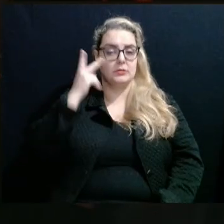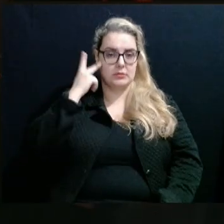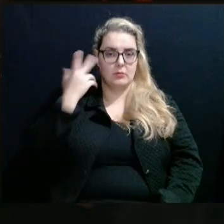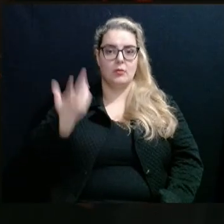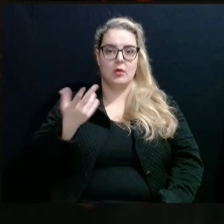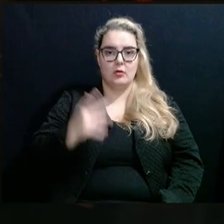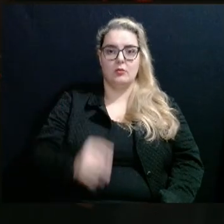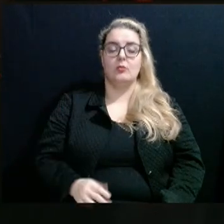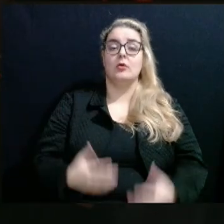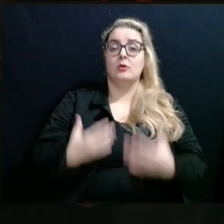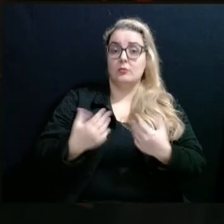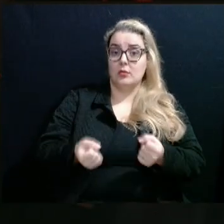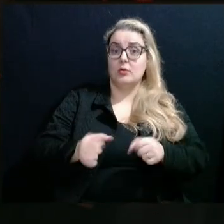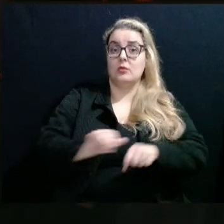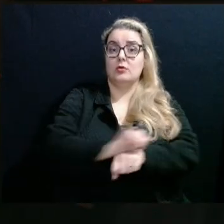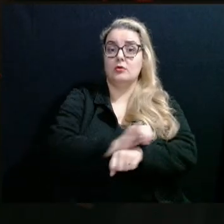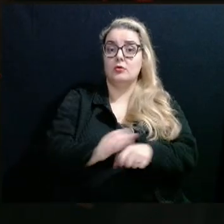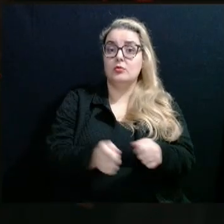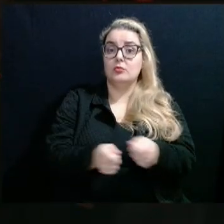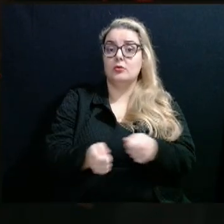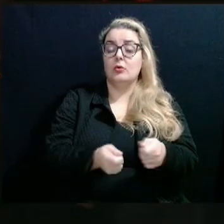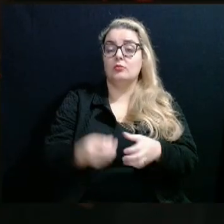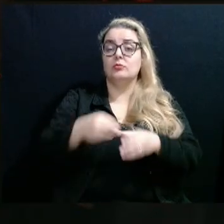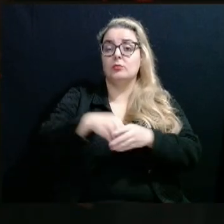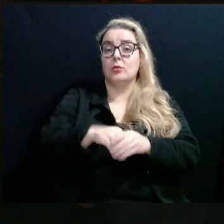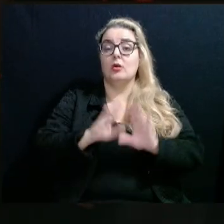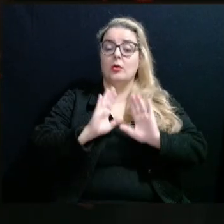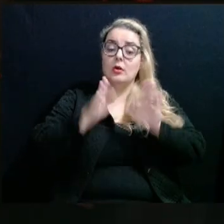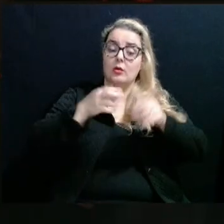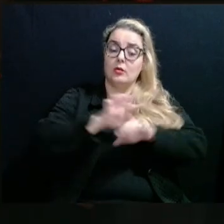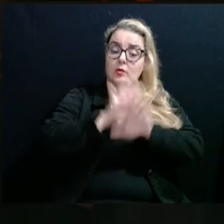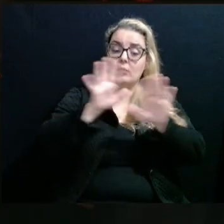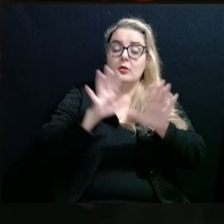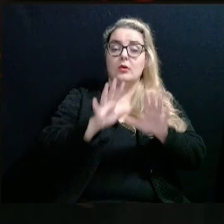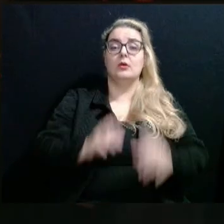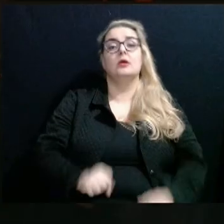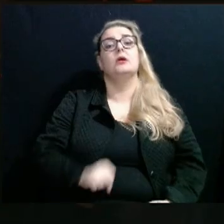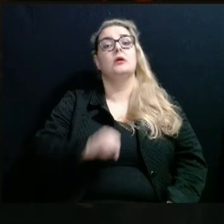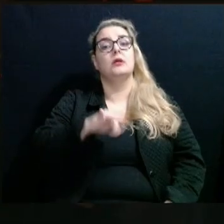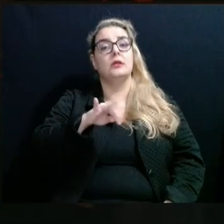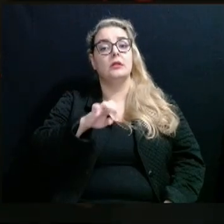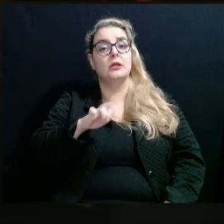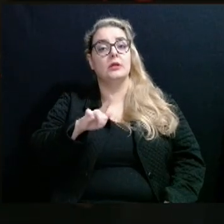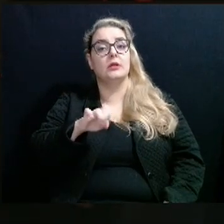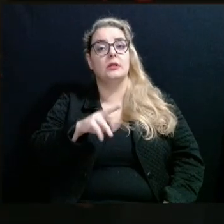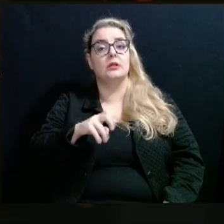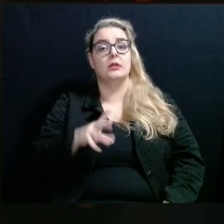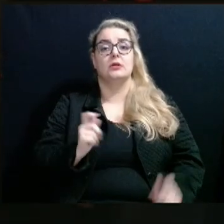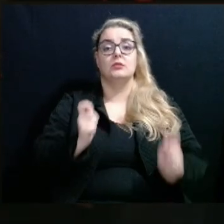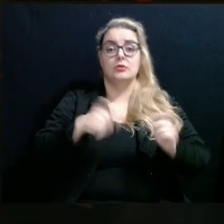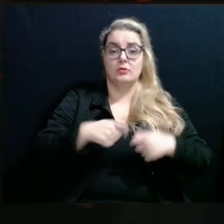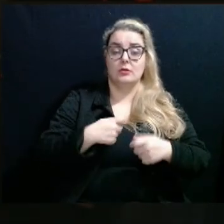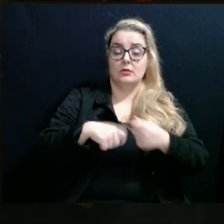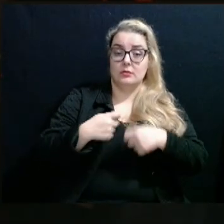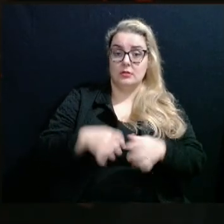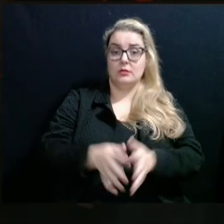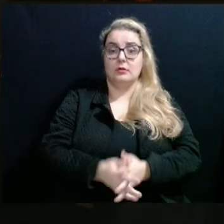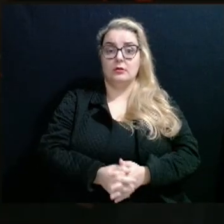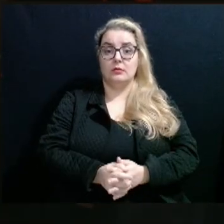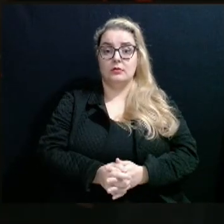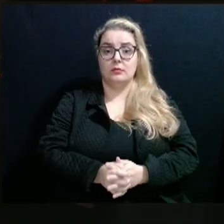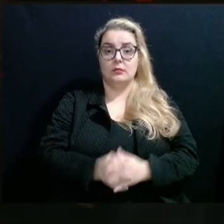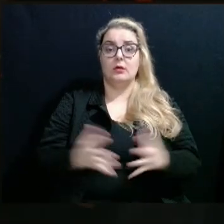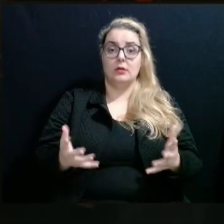do controle interno voltadas à integridade, transparência e eficiência administrativa. A iniciativa inclui central